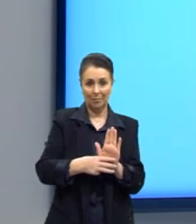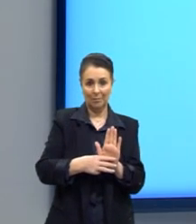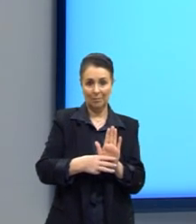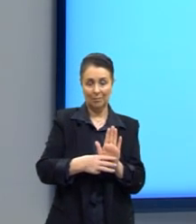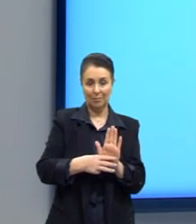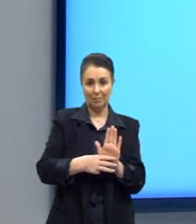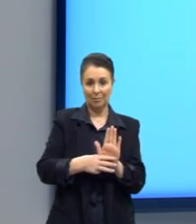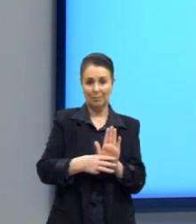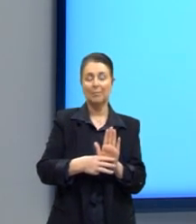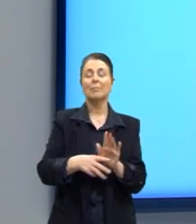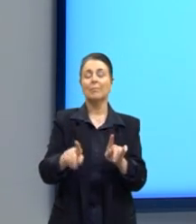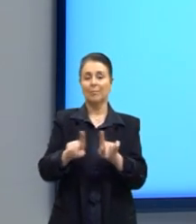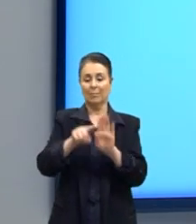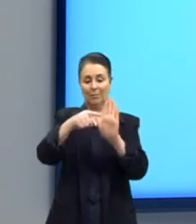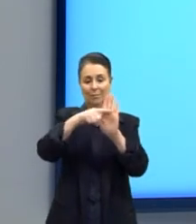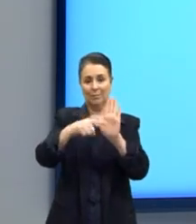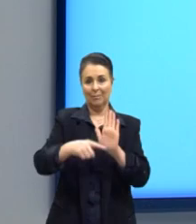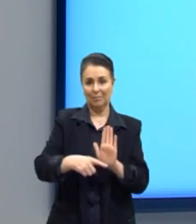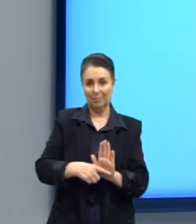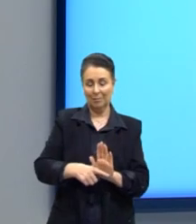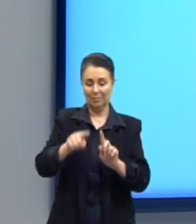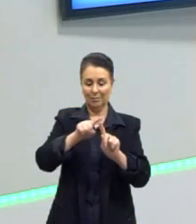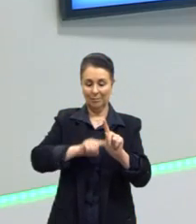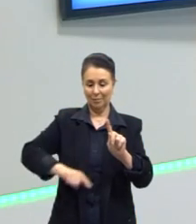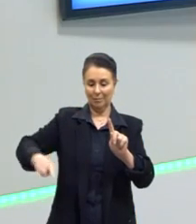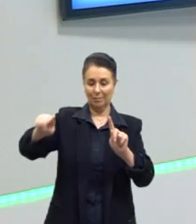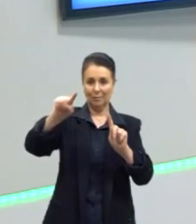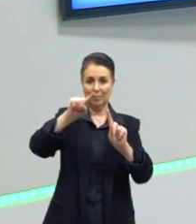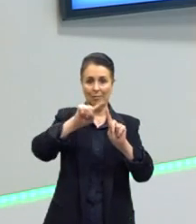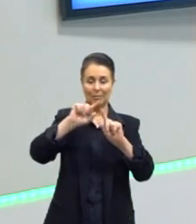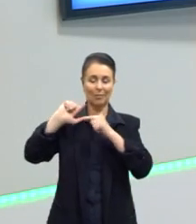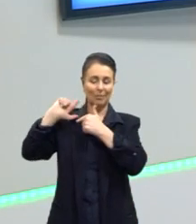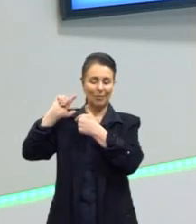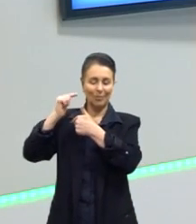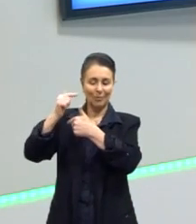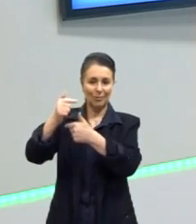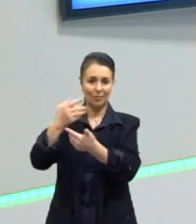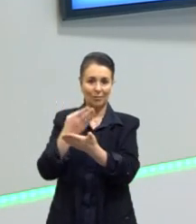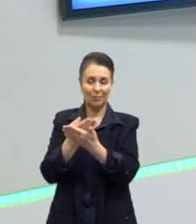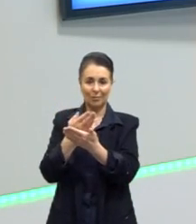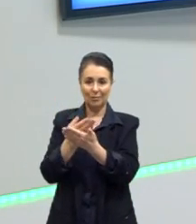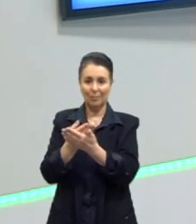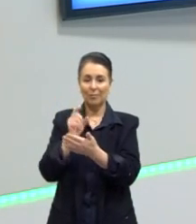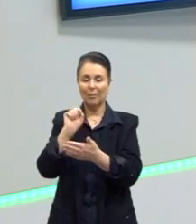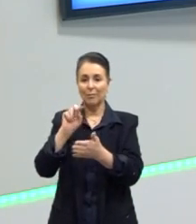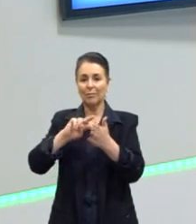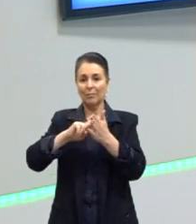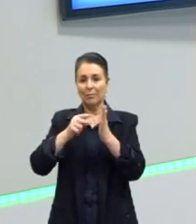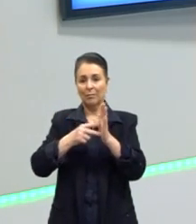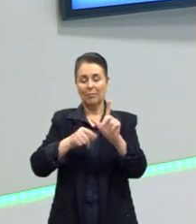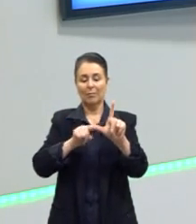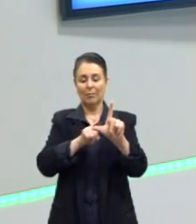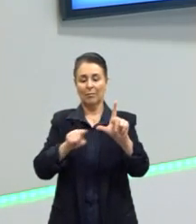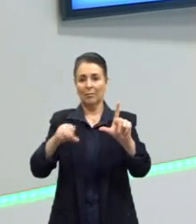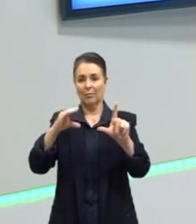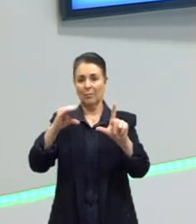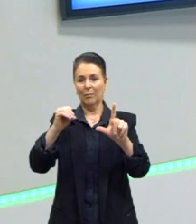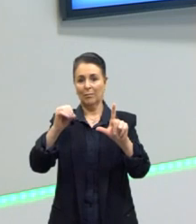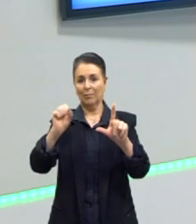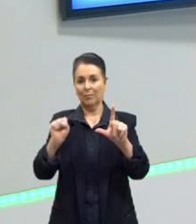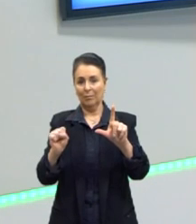mesmo a situação do ciclo tradicional lá quando estudamos né O que que seria o cosseno